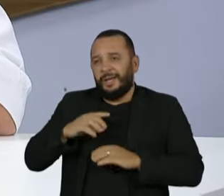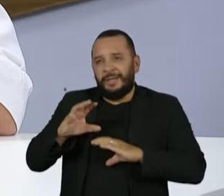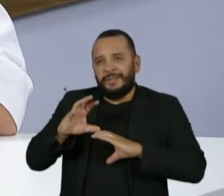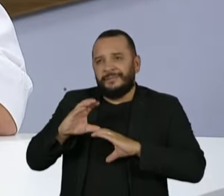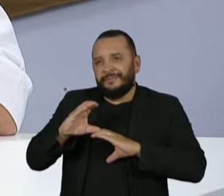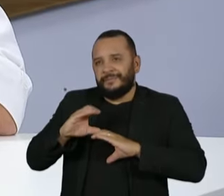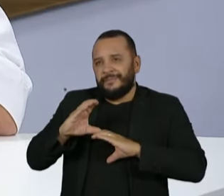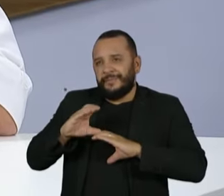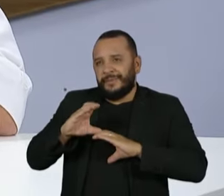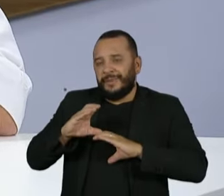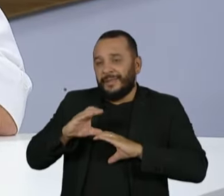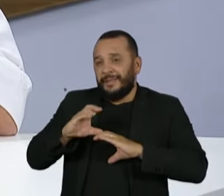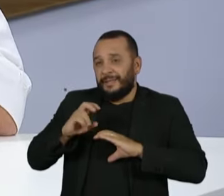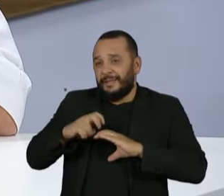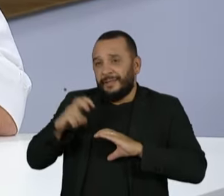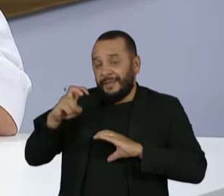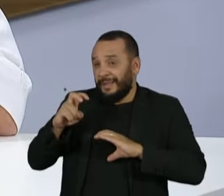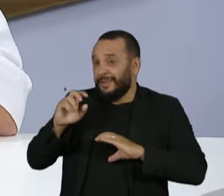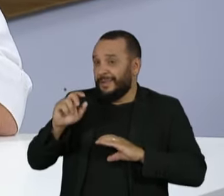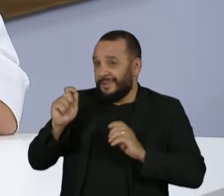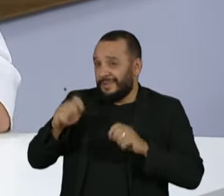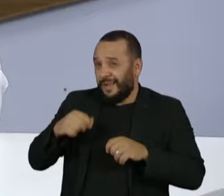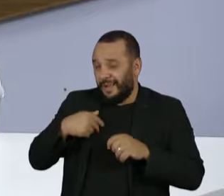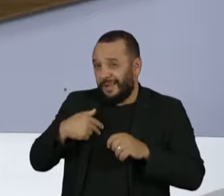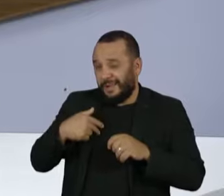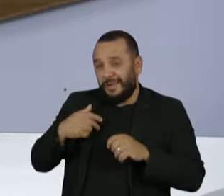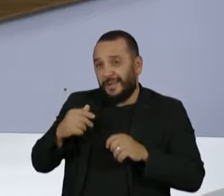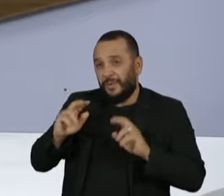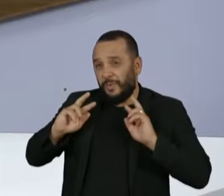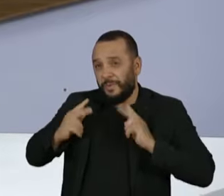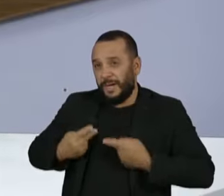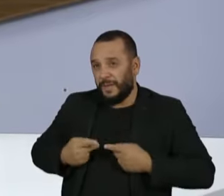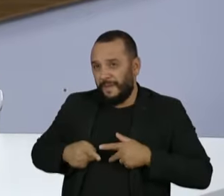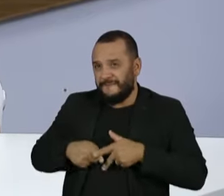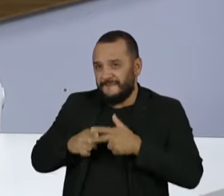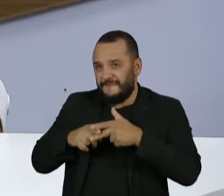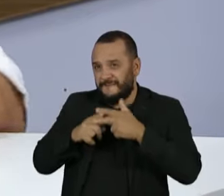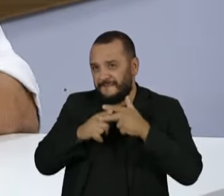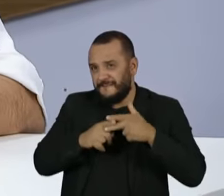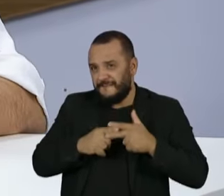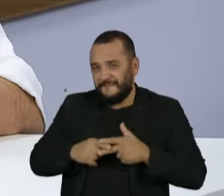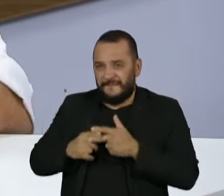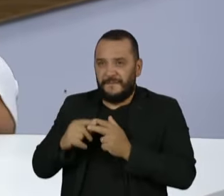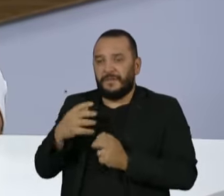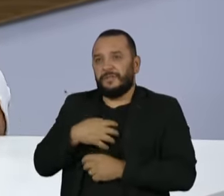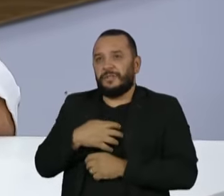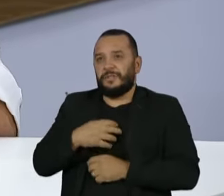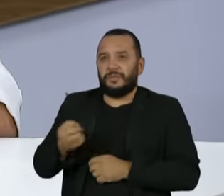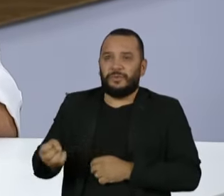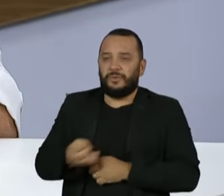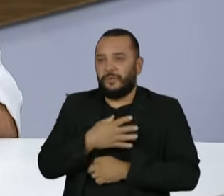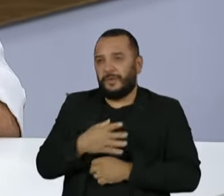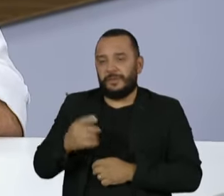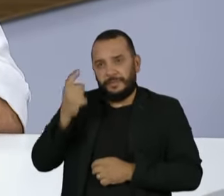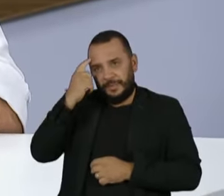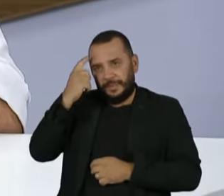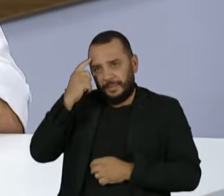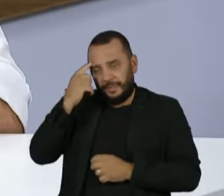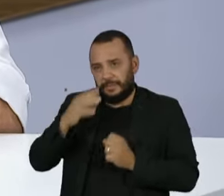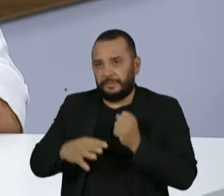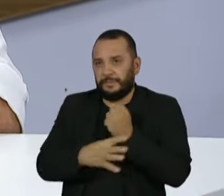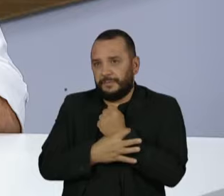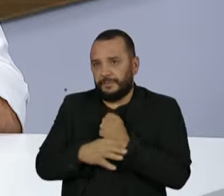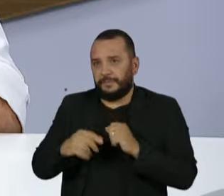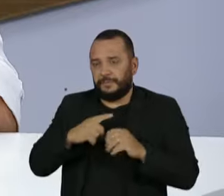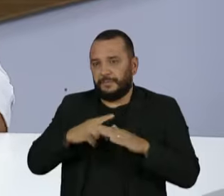calibrando esse sistema conforme feedback humano é o suficiente você tem formas mais inovadoras da gente pensar essa segurança né Tem